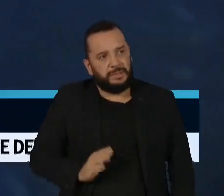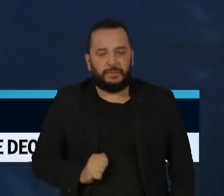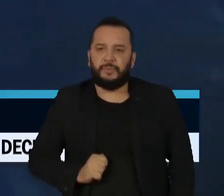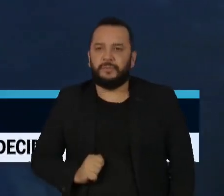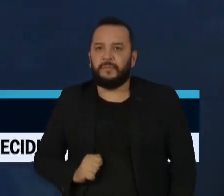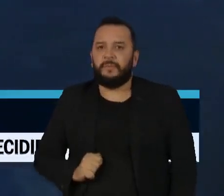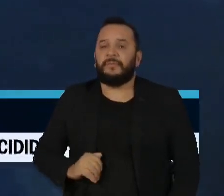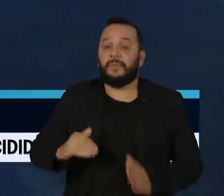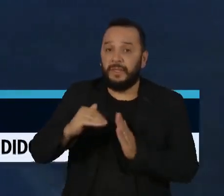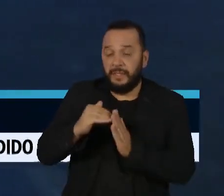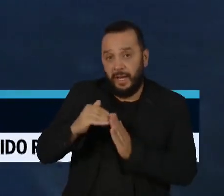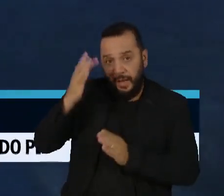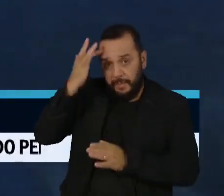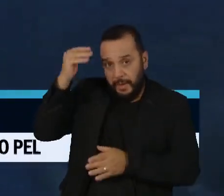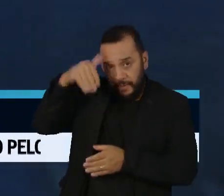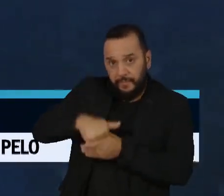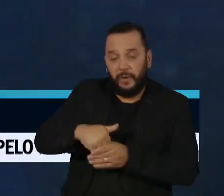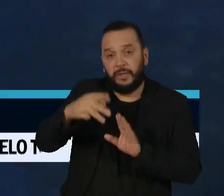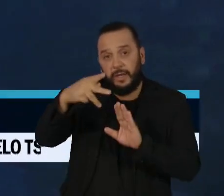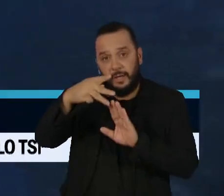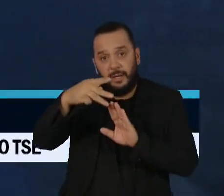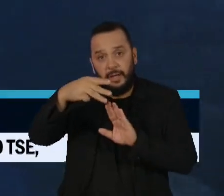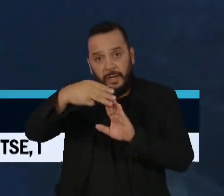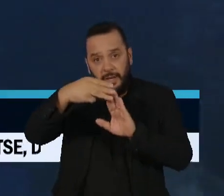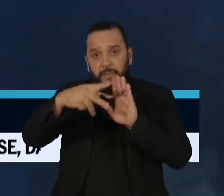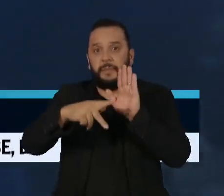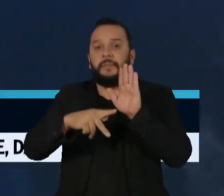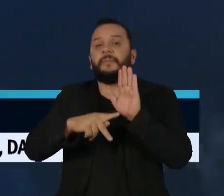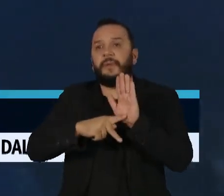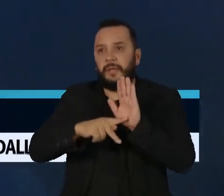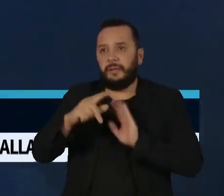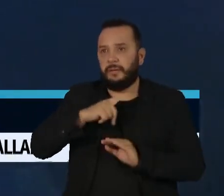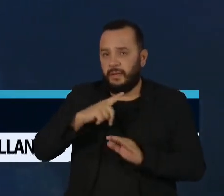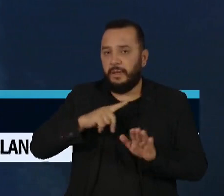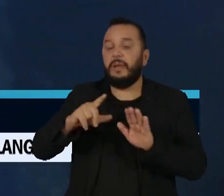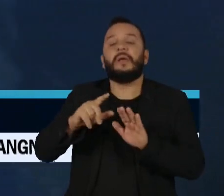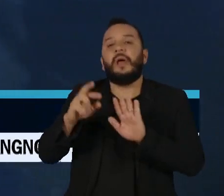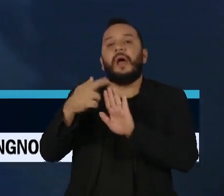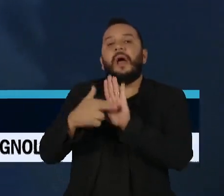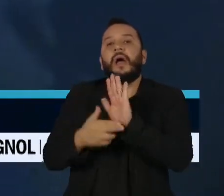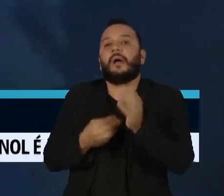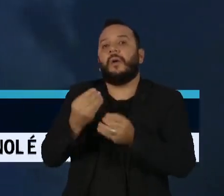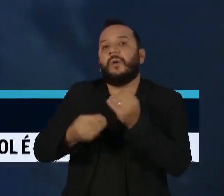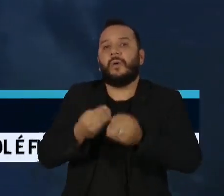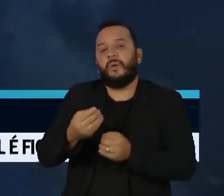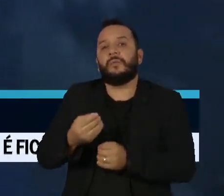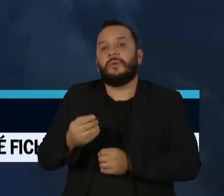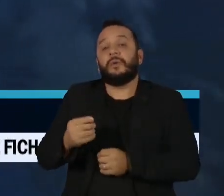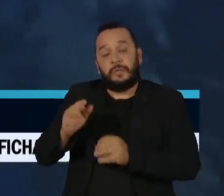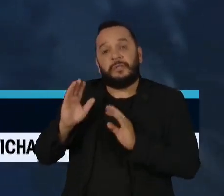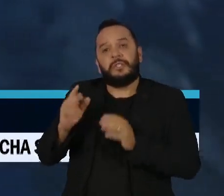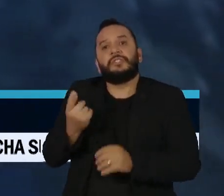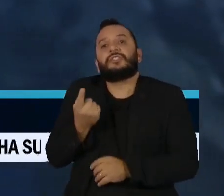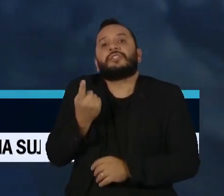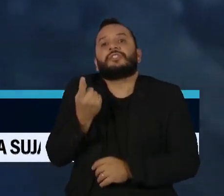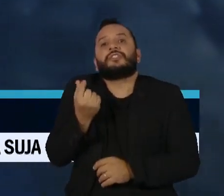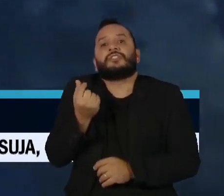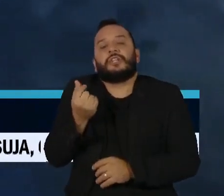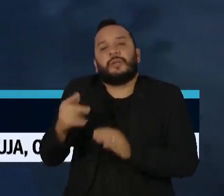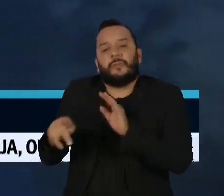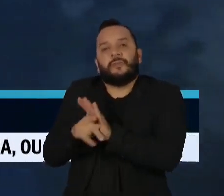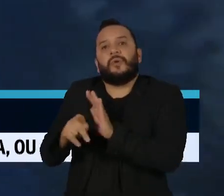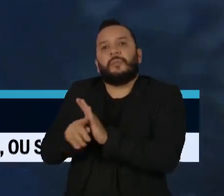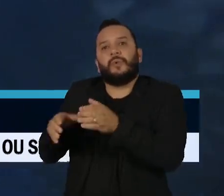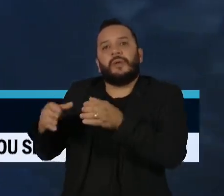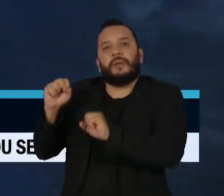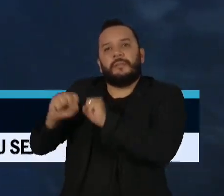O Senado deve votar amanhã uma medida provisória que contém uma regra que prevê o repasse de 5% da verba do Sistema S